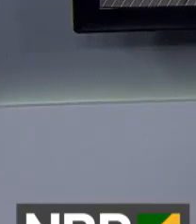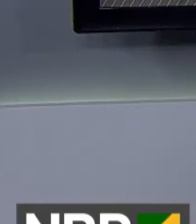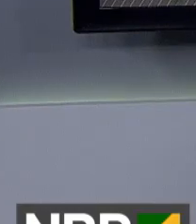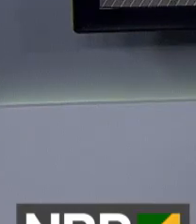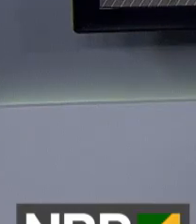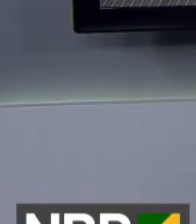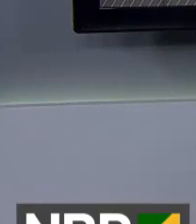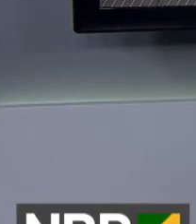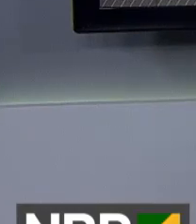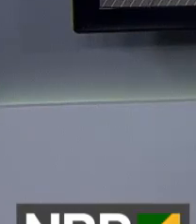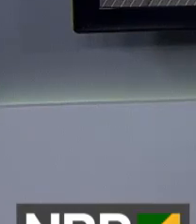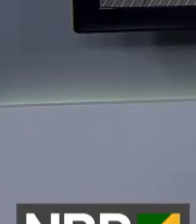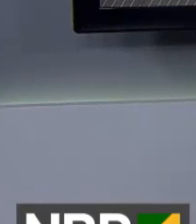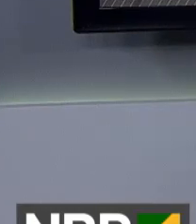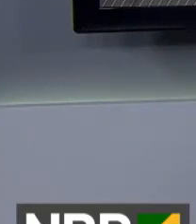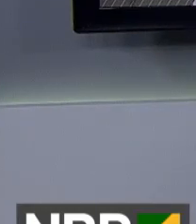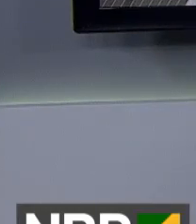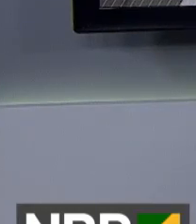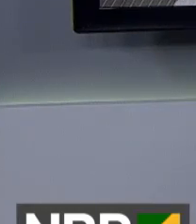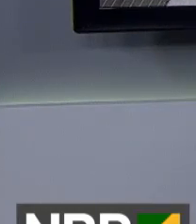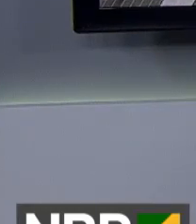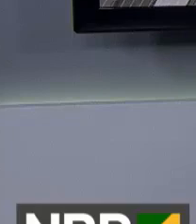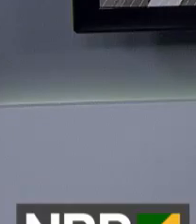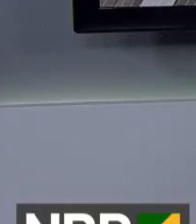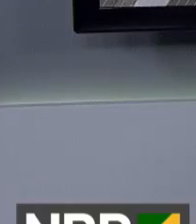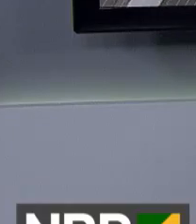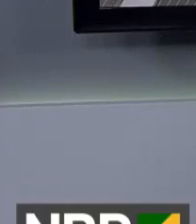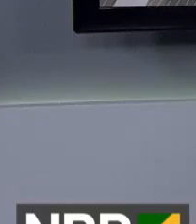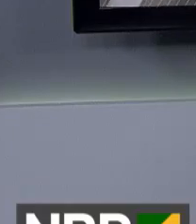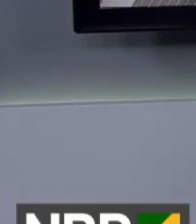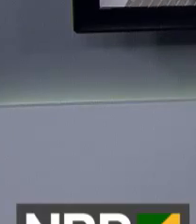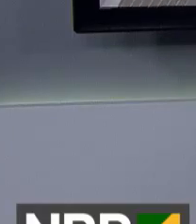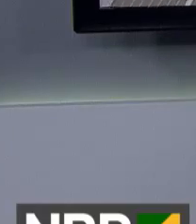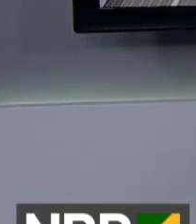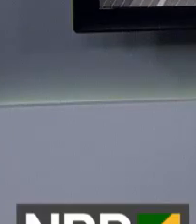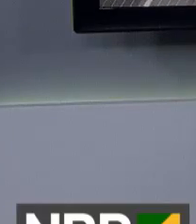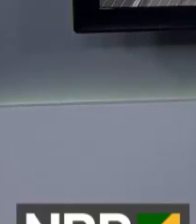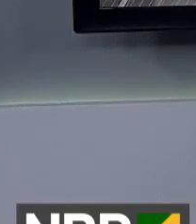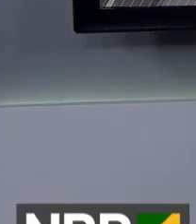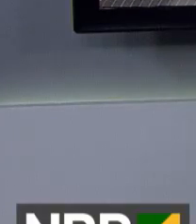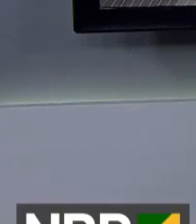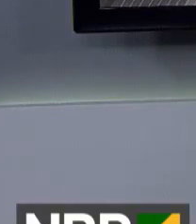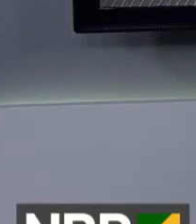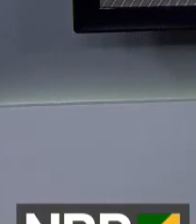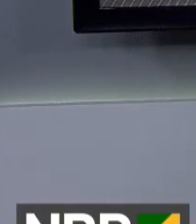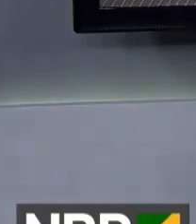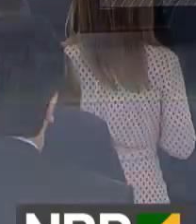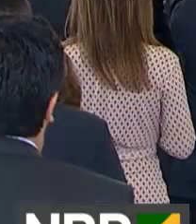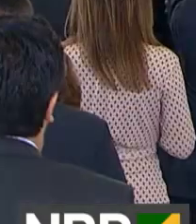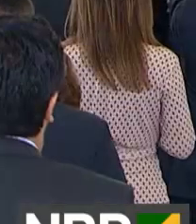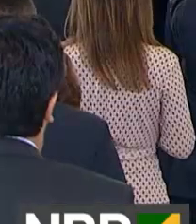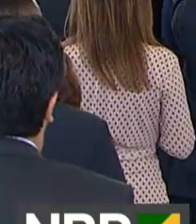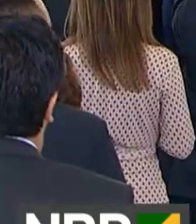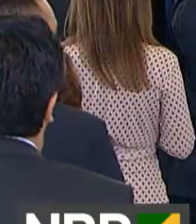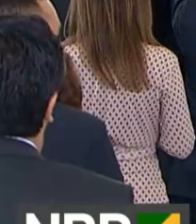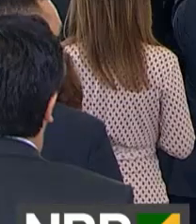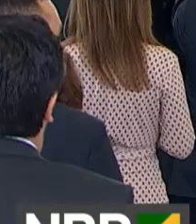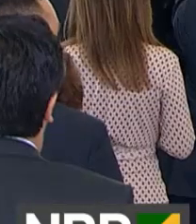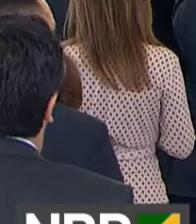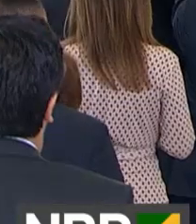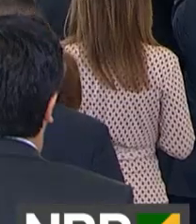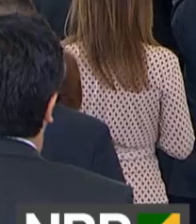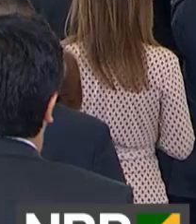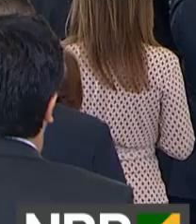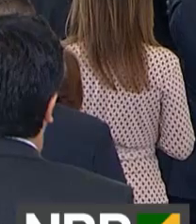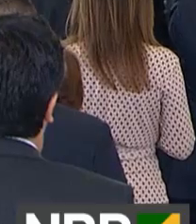michel temer ele vai assinar decreto sobre a exploração mineral no país vamos acompanhar o presidente executivo da